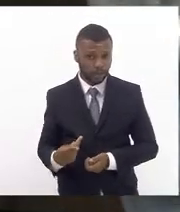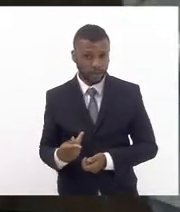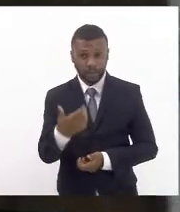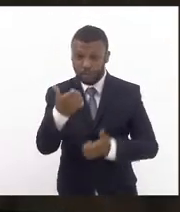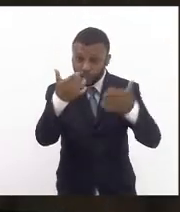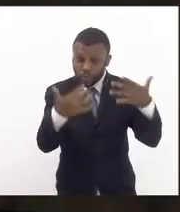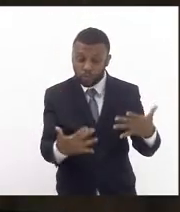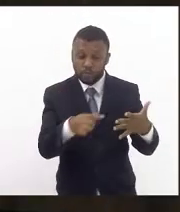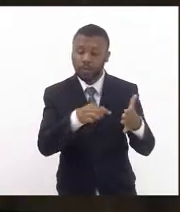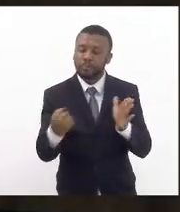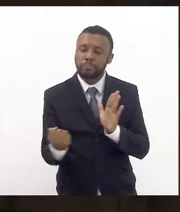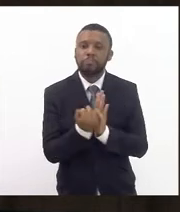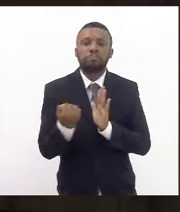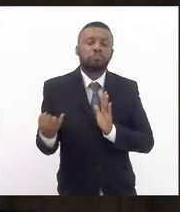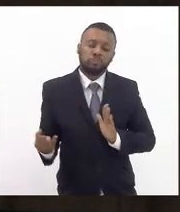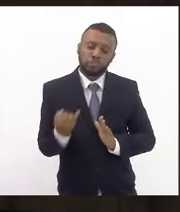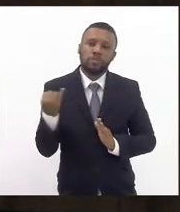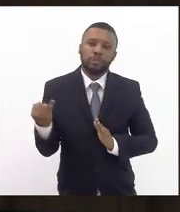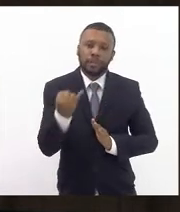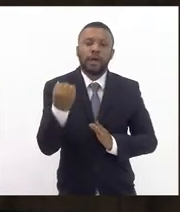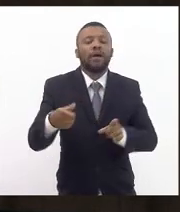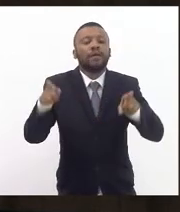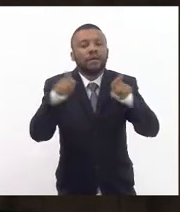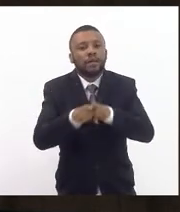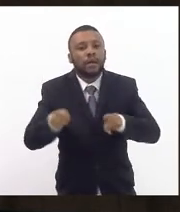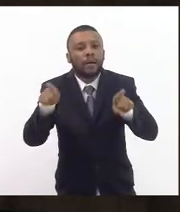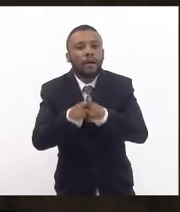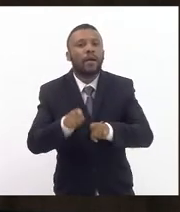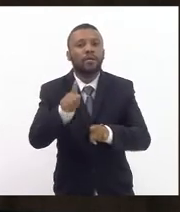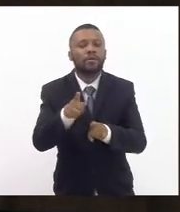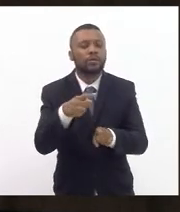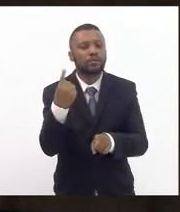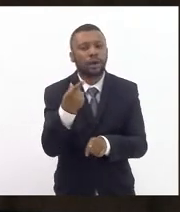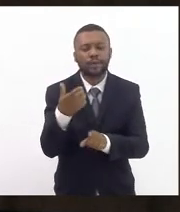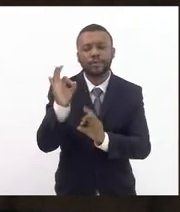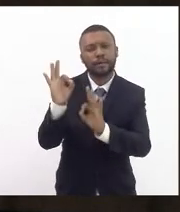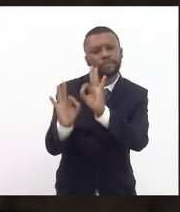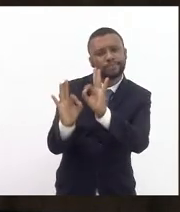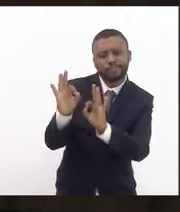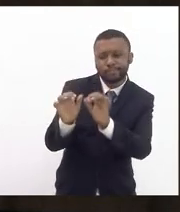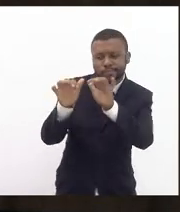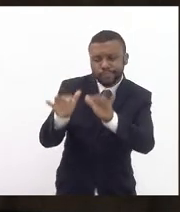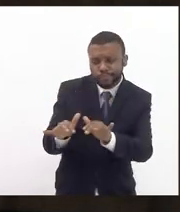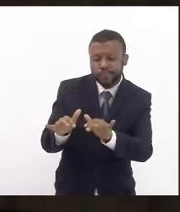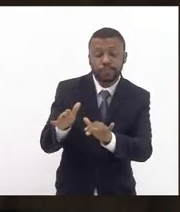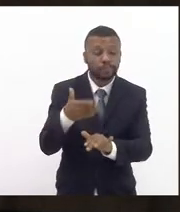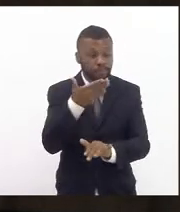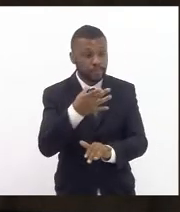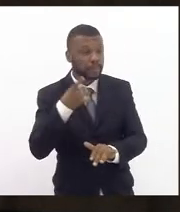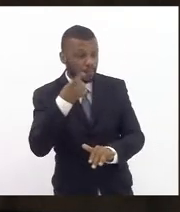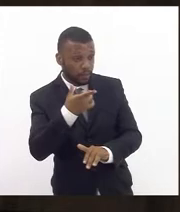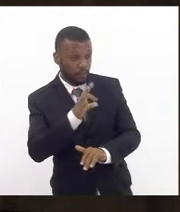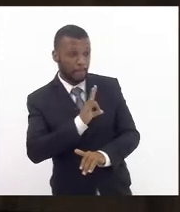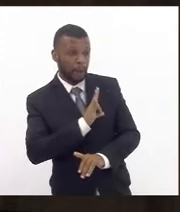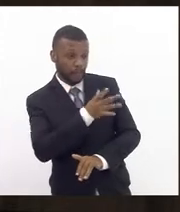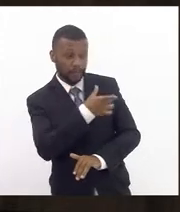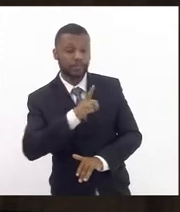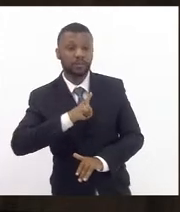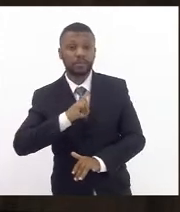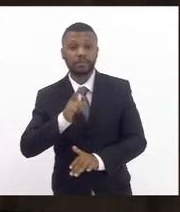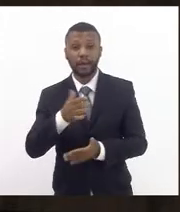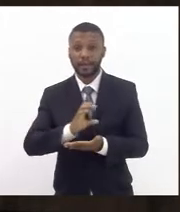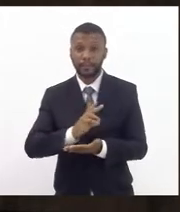de extrema importância, inclusive quando fizemos aqui, deputada Marta Rocha, presidindo a